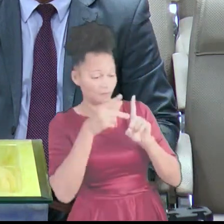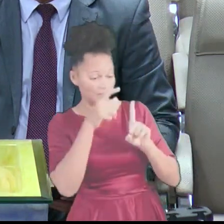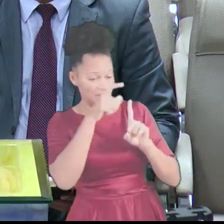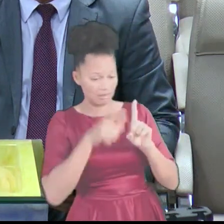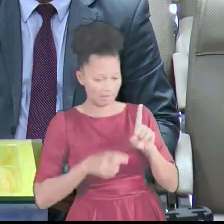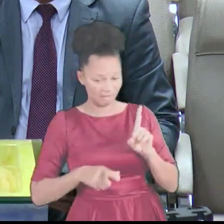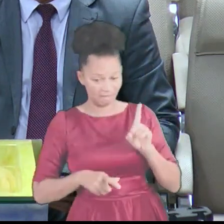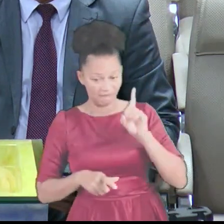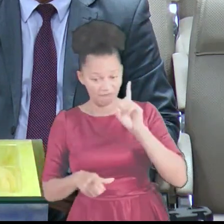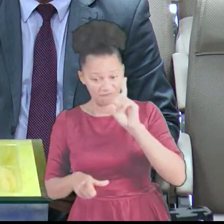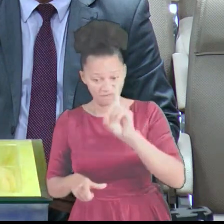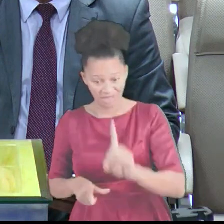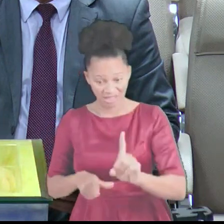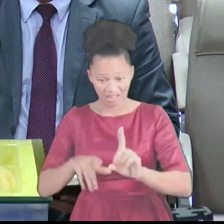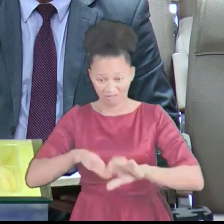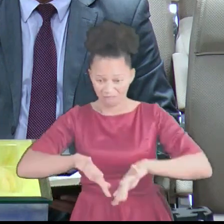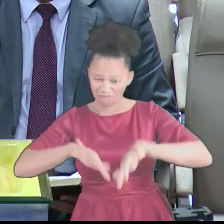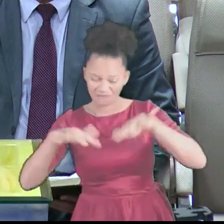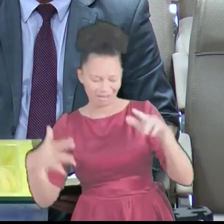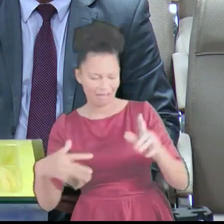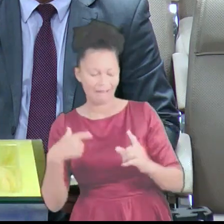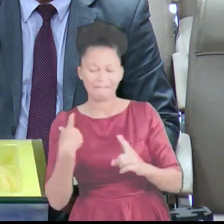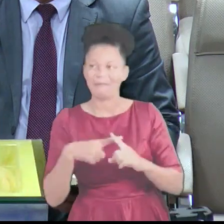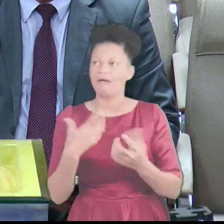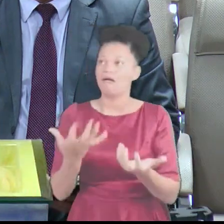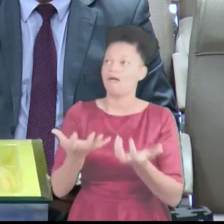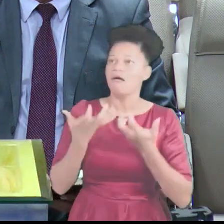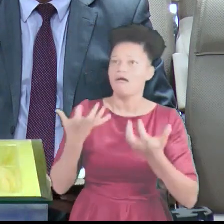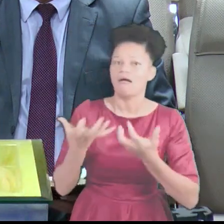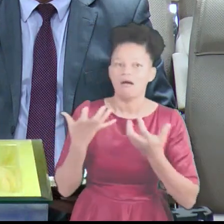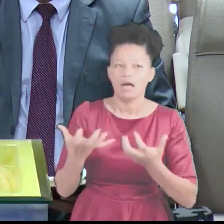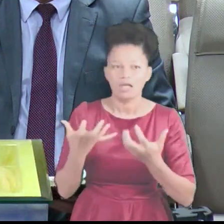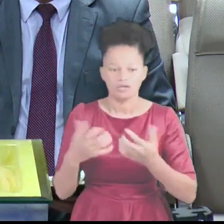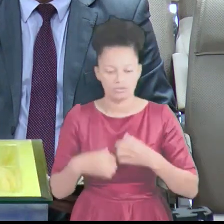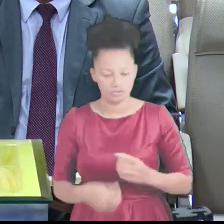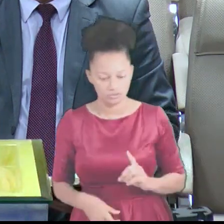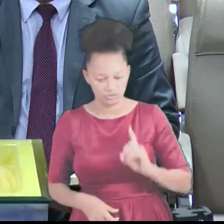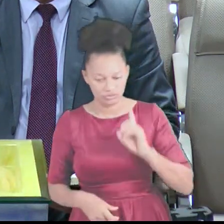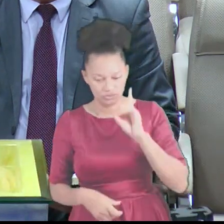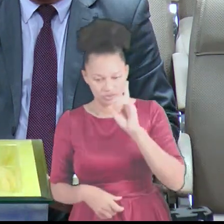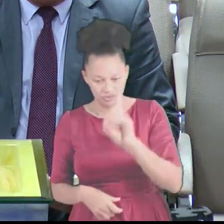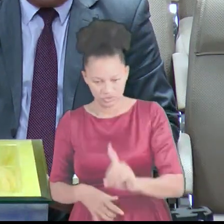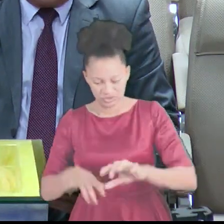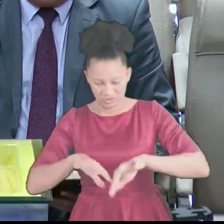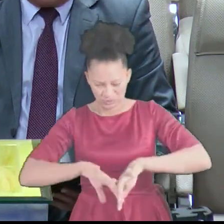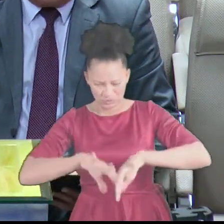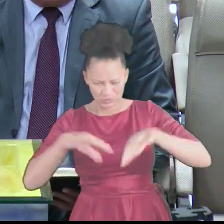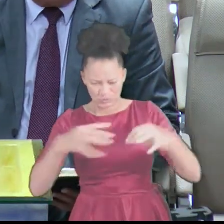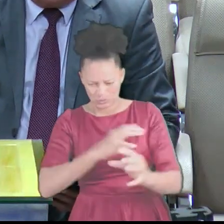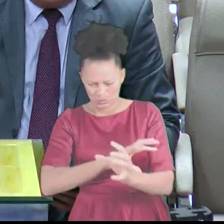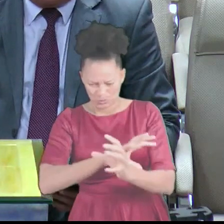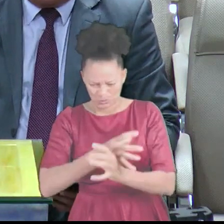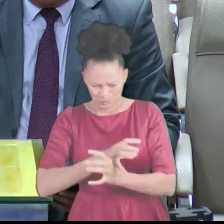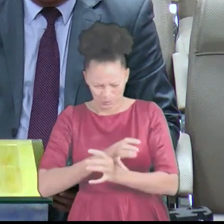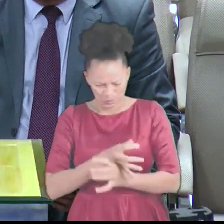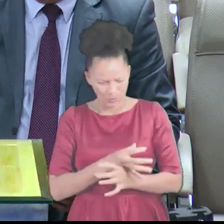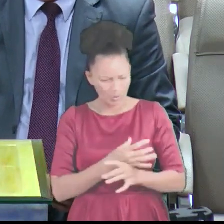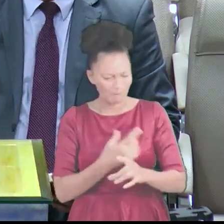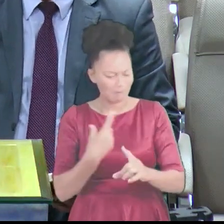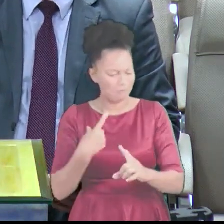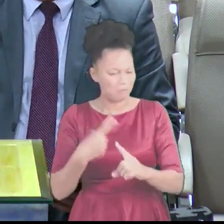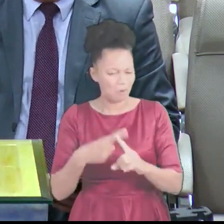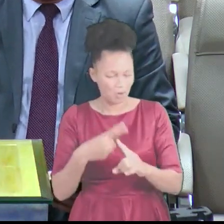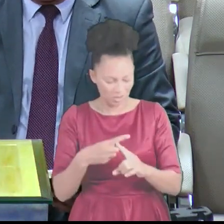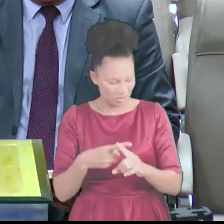vale porque quer. O profeta não está no meio de um vale cheio de ossos.